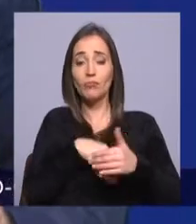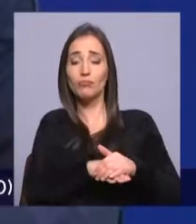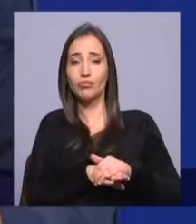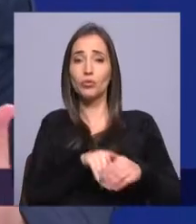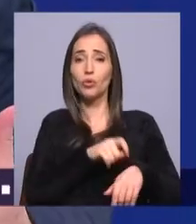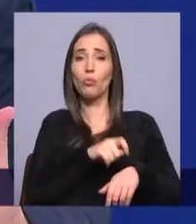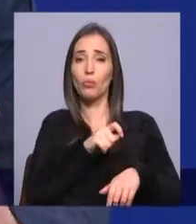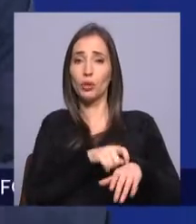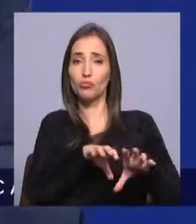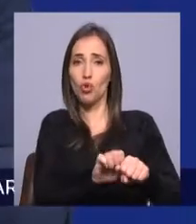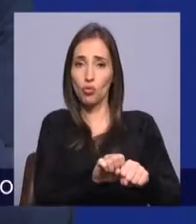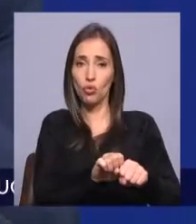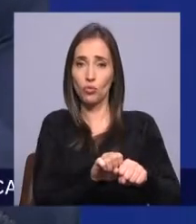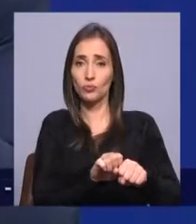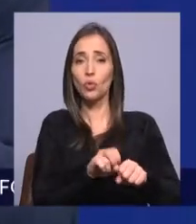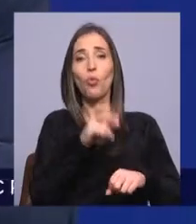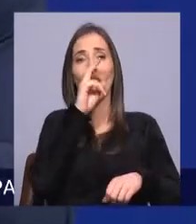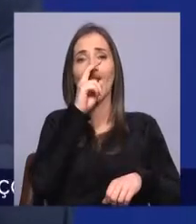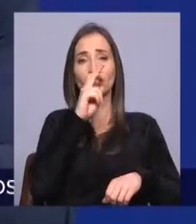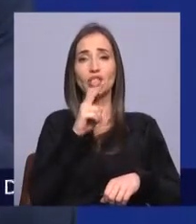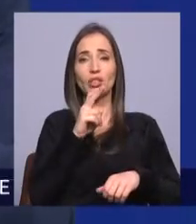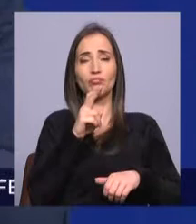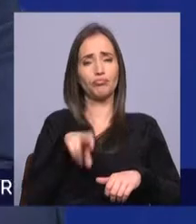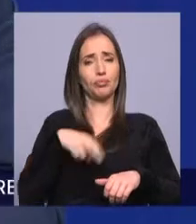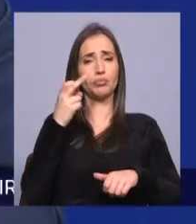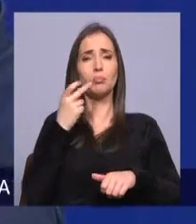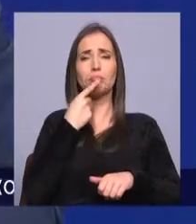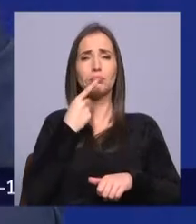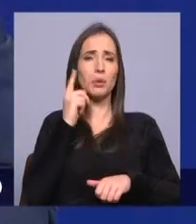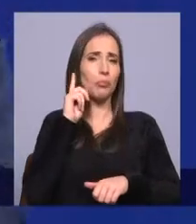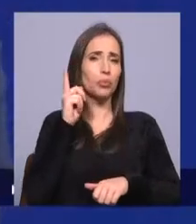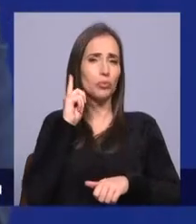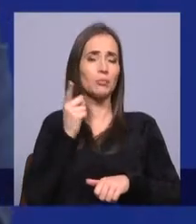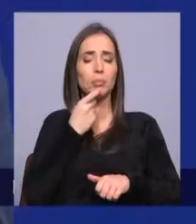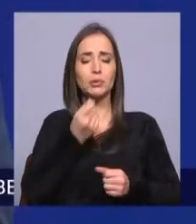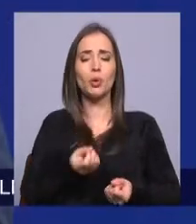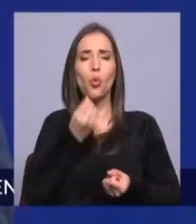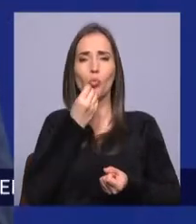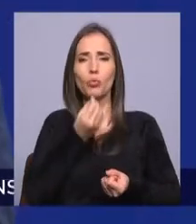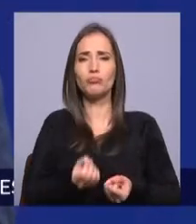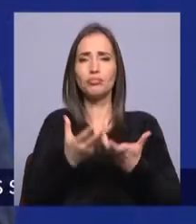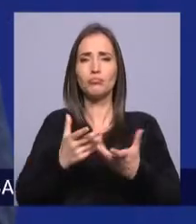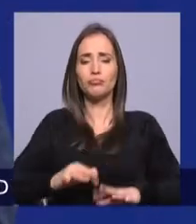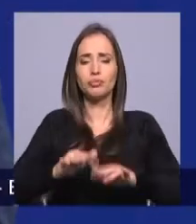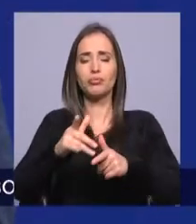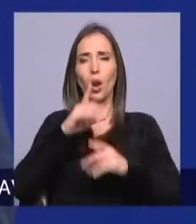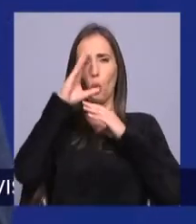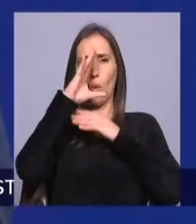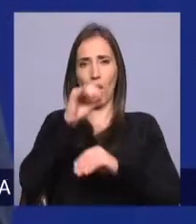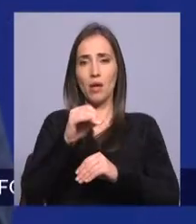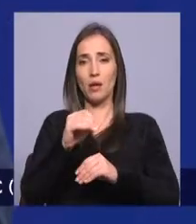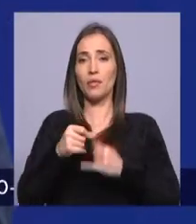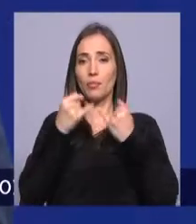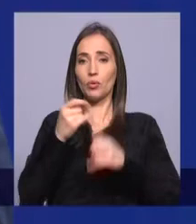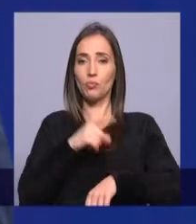Exatamente. Nomeadamente os gases nobres, que são importantes para perceber a própria origem e a evolução da Lua. E eis que chegámos àquela altura